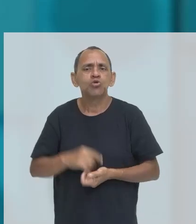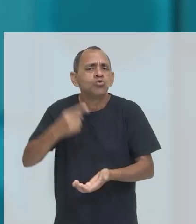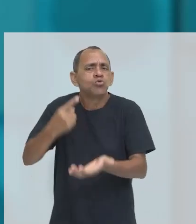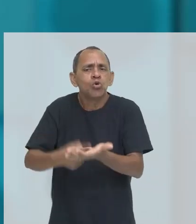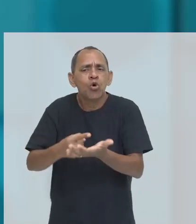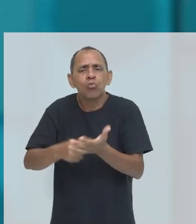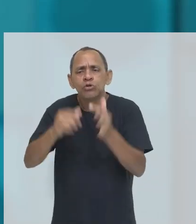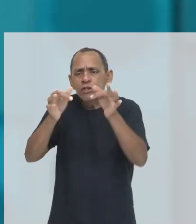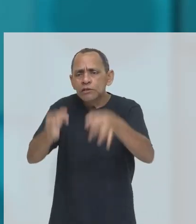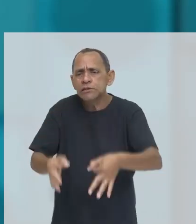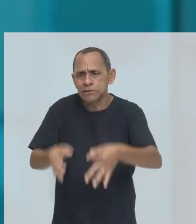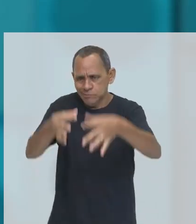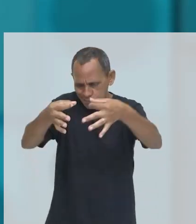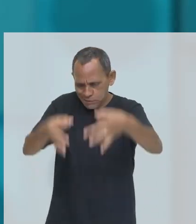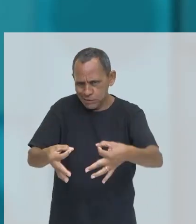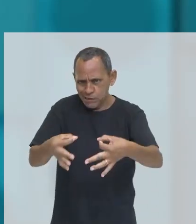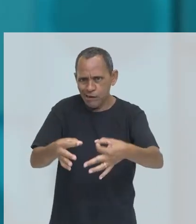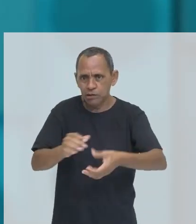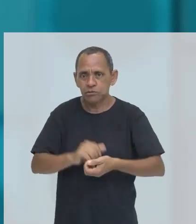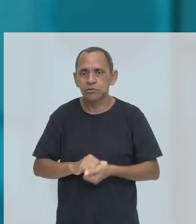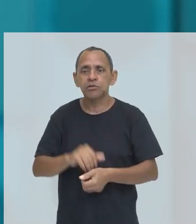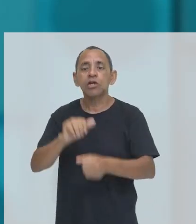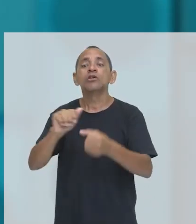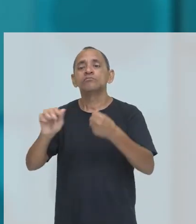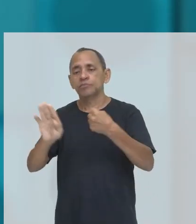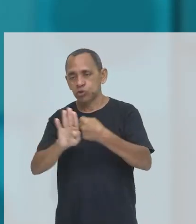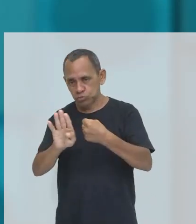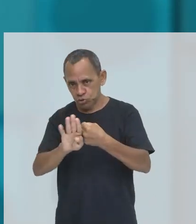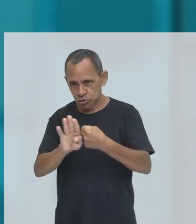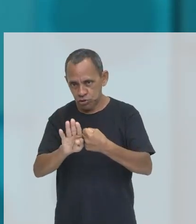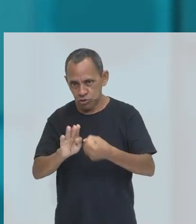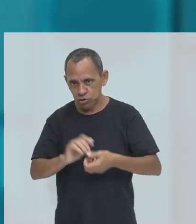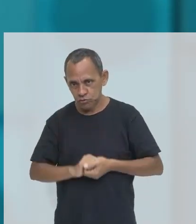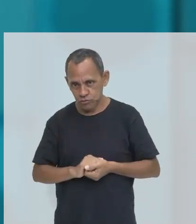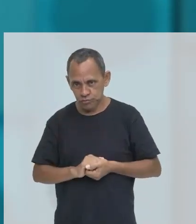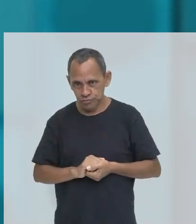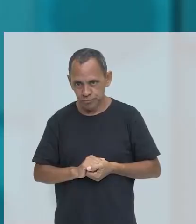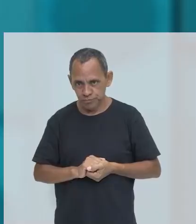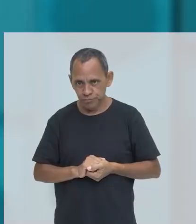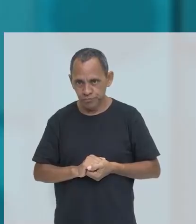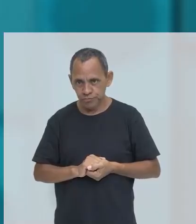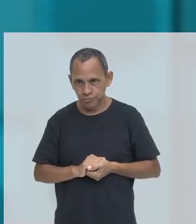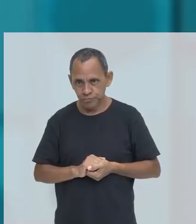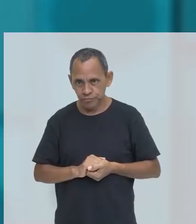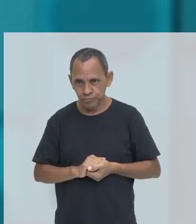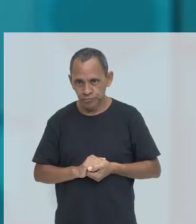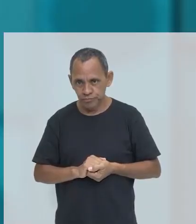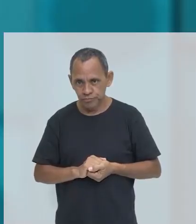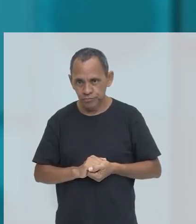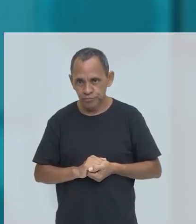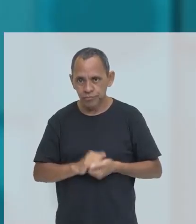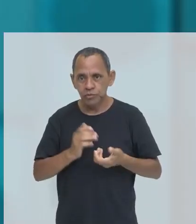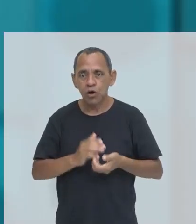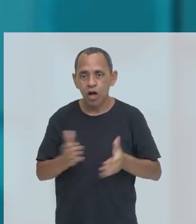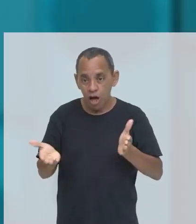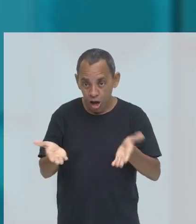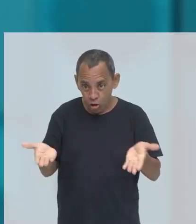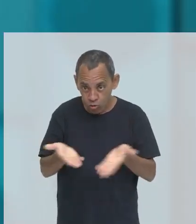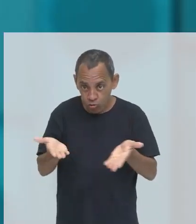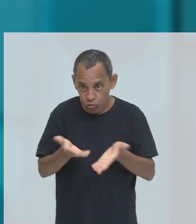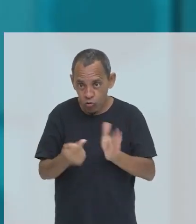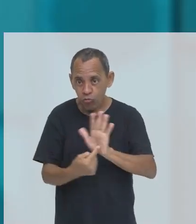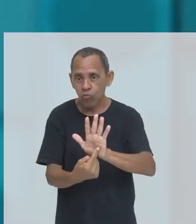qual é o substantivo, o nome ao qual estou me referindo, certo? Pois bem, vamos ver agora então um pouco mais sobre